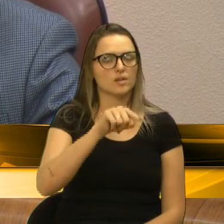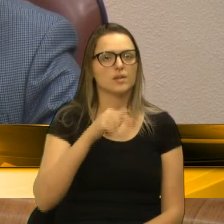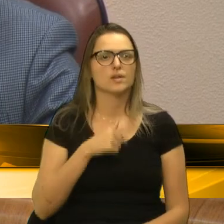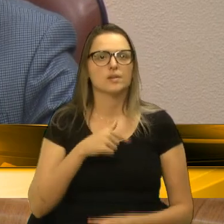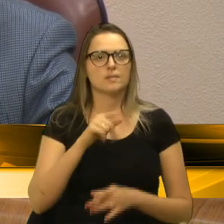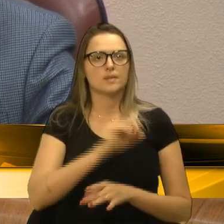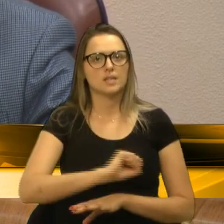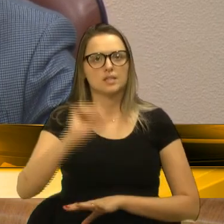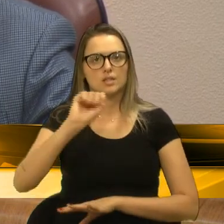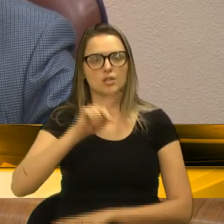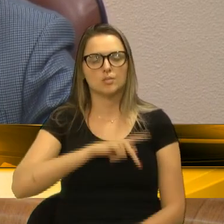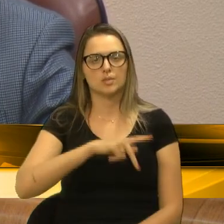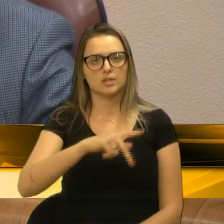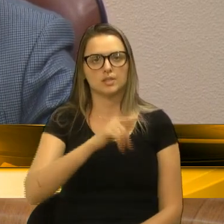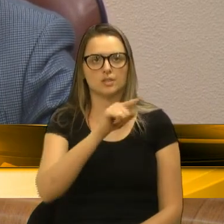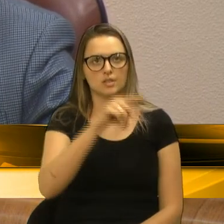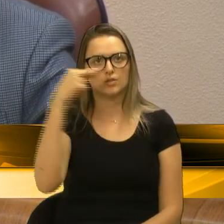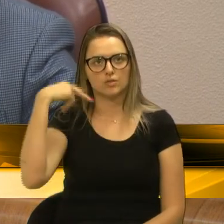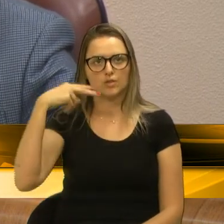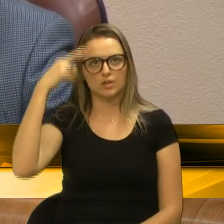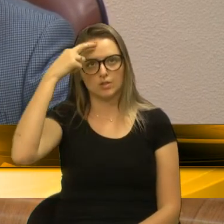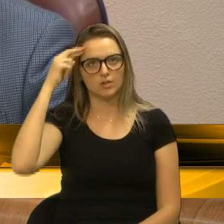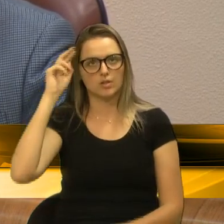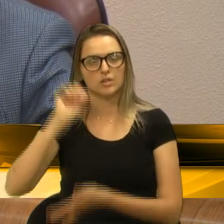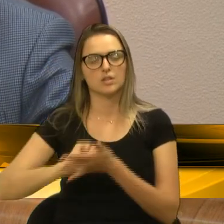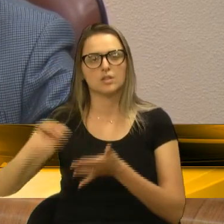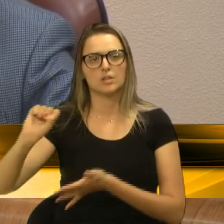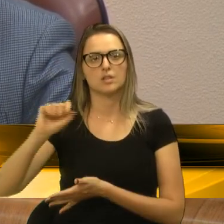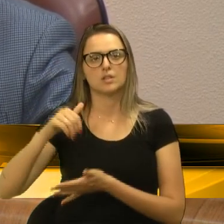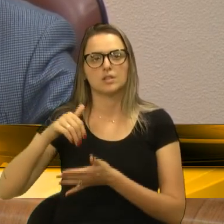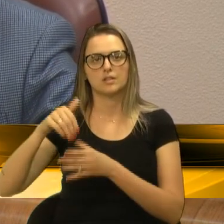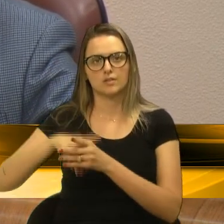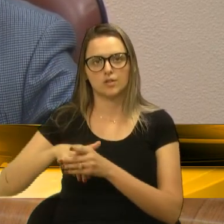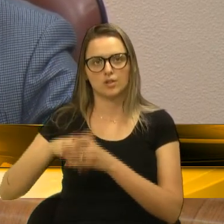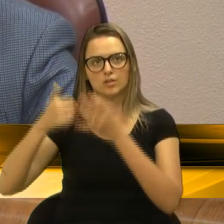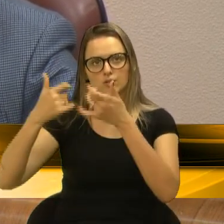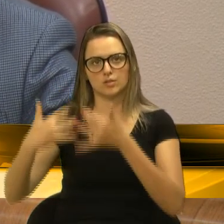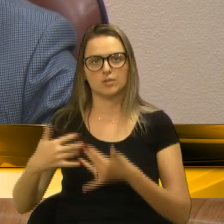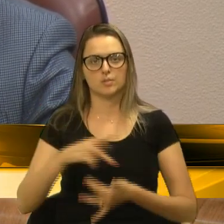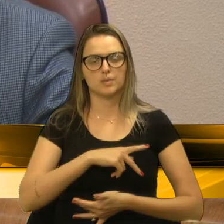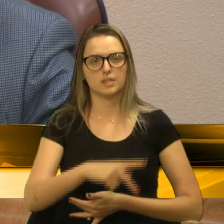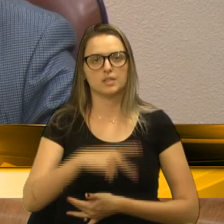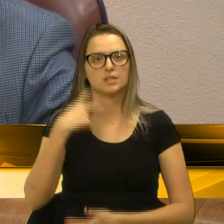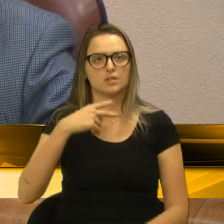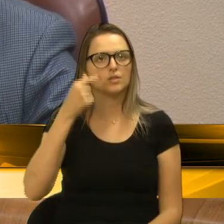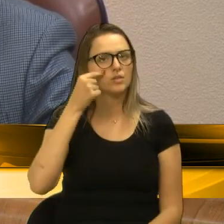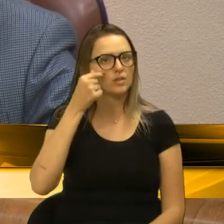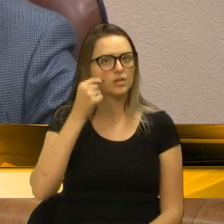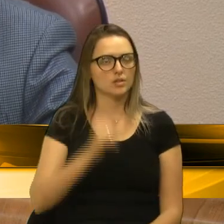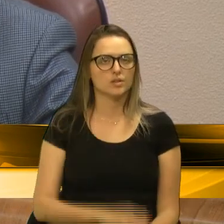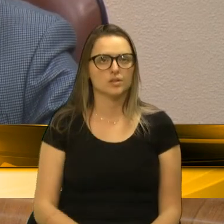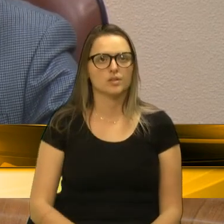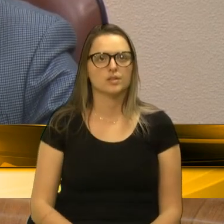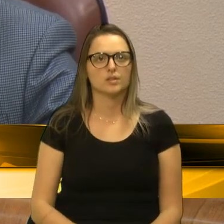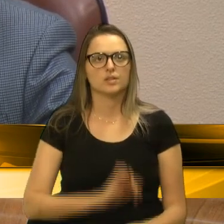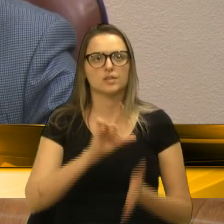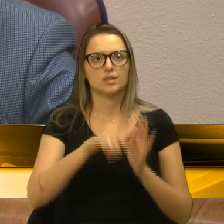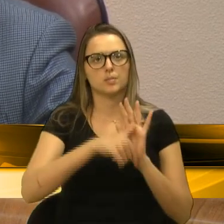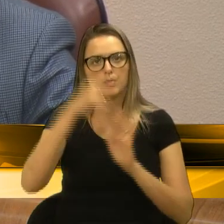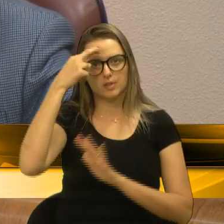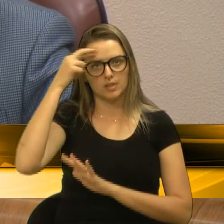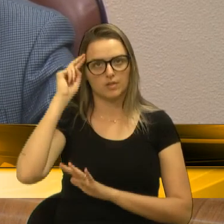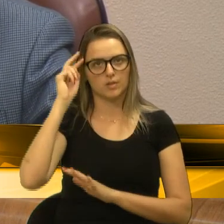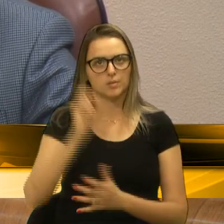senhor presidente. Vereador Rafael, declarar o voto. Presidente Flávio Cassina, vereador Eloy Frisso. Na sequência, Rafael